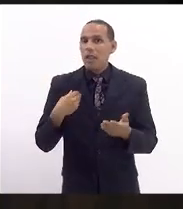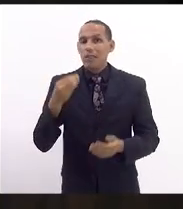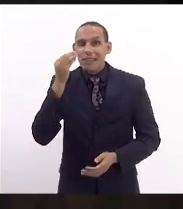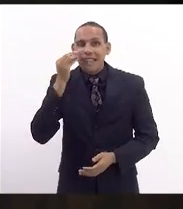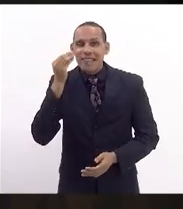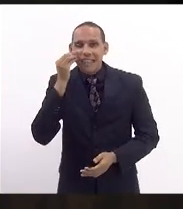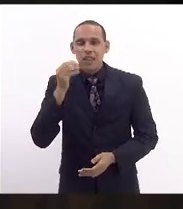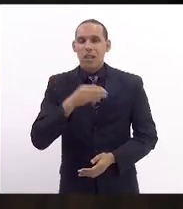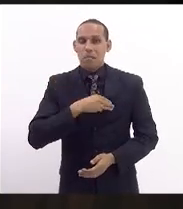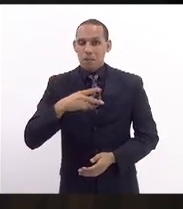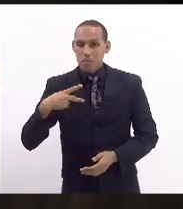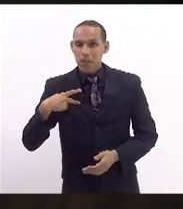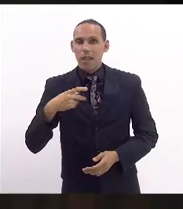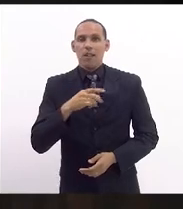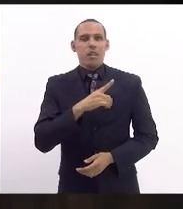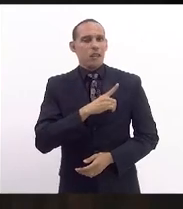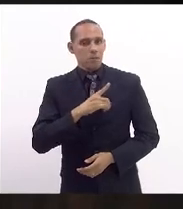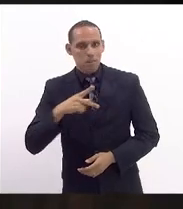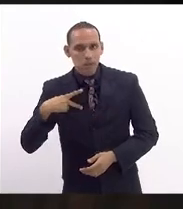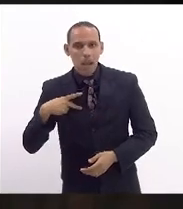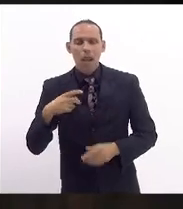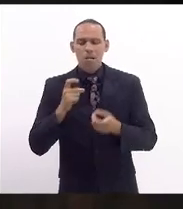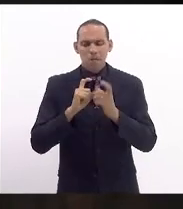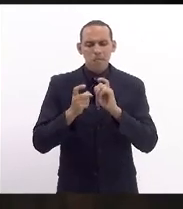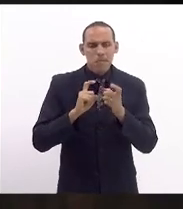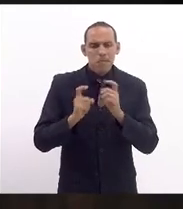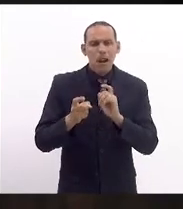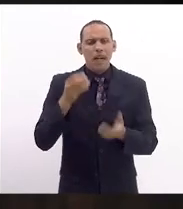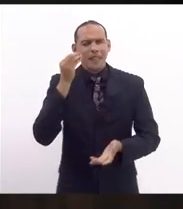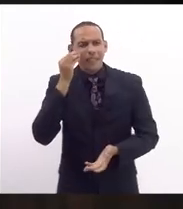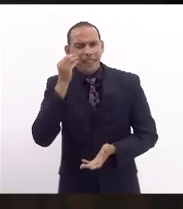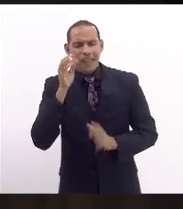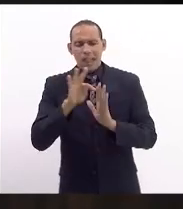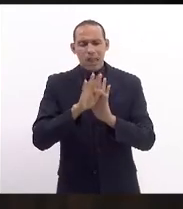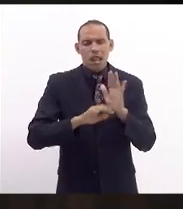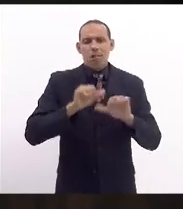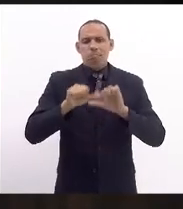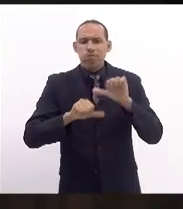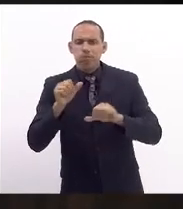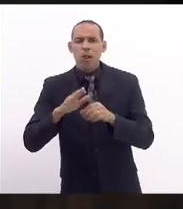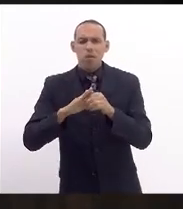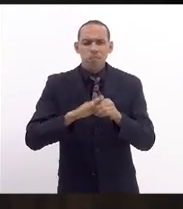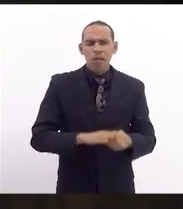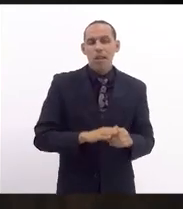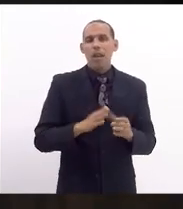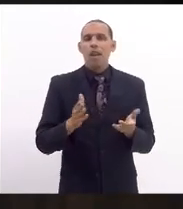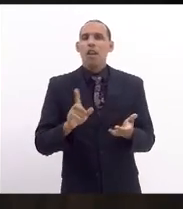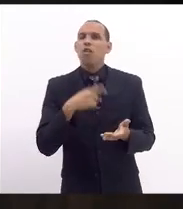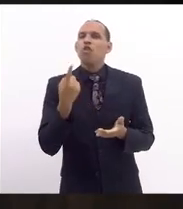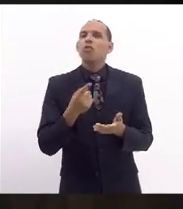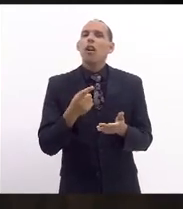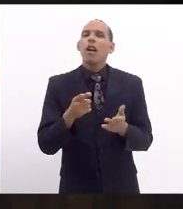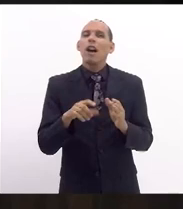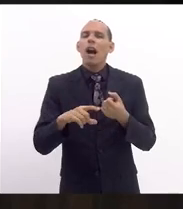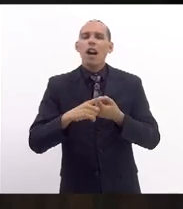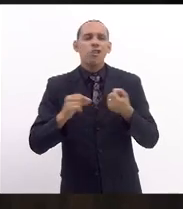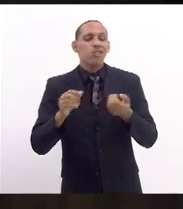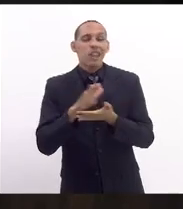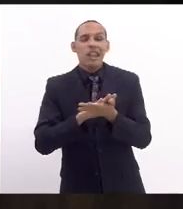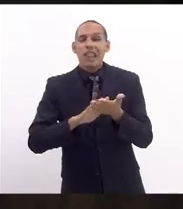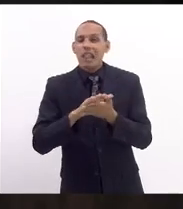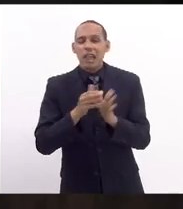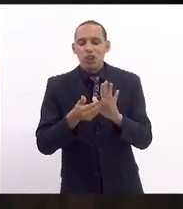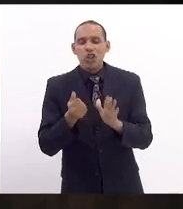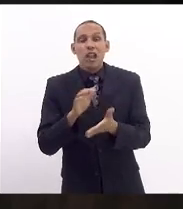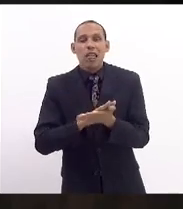perdi defensoria fiz fazendo reuniões vai para cá vai para lá muda o texto tem que suprime para ele não vamos suprimir nenhum artigo da